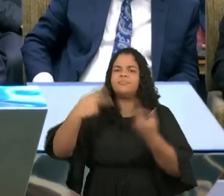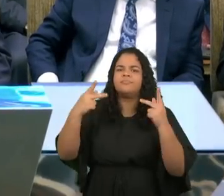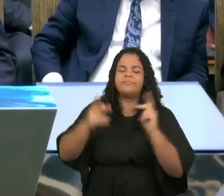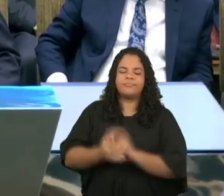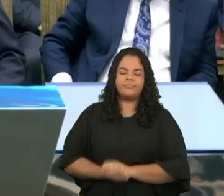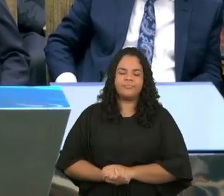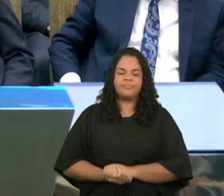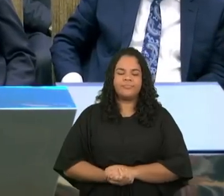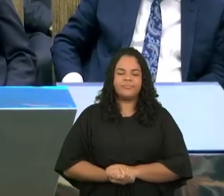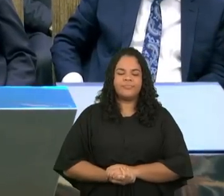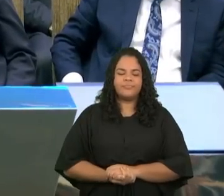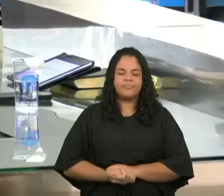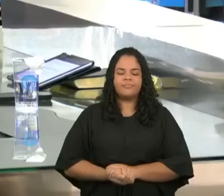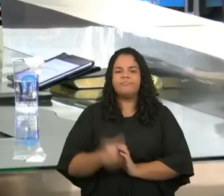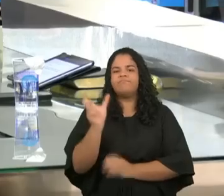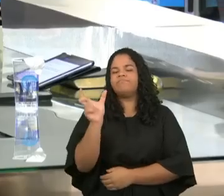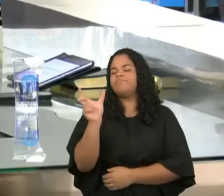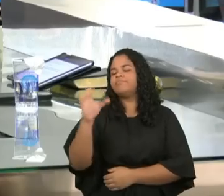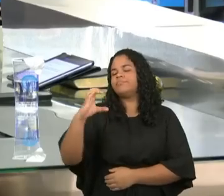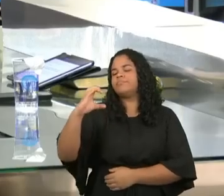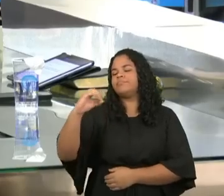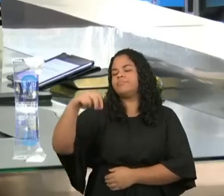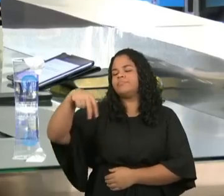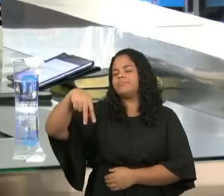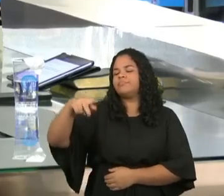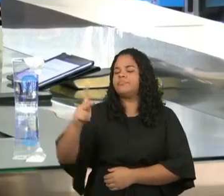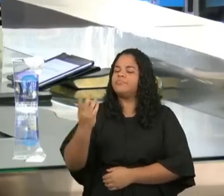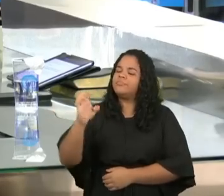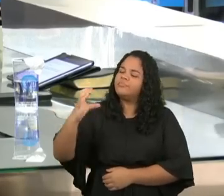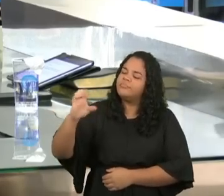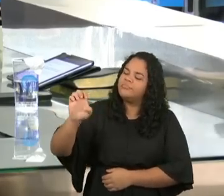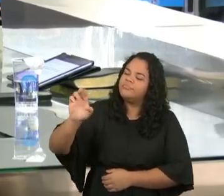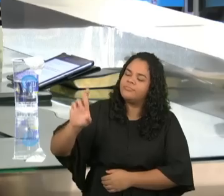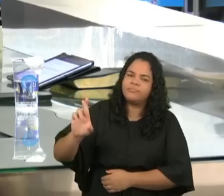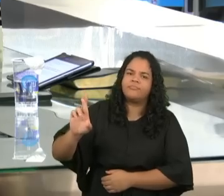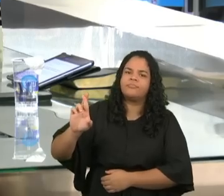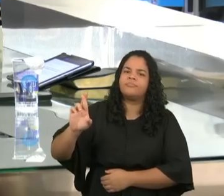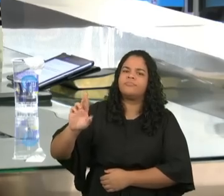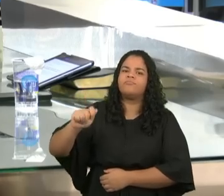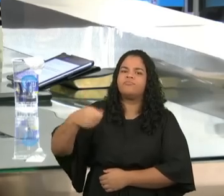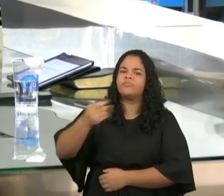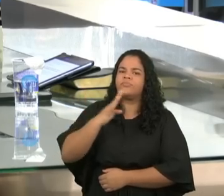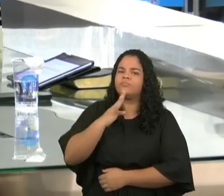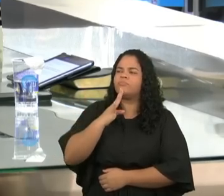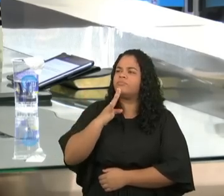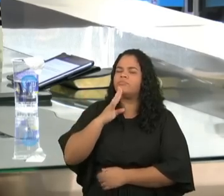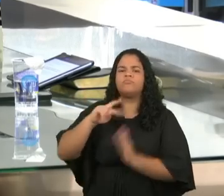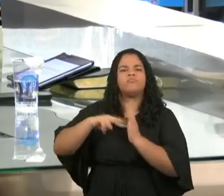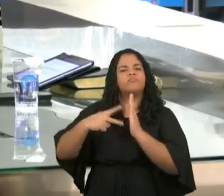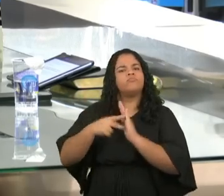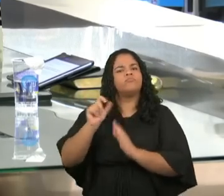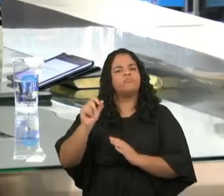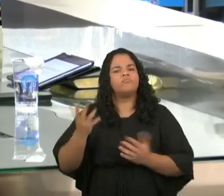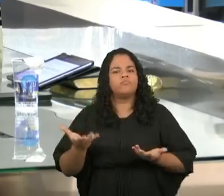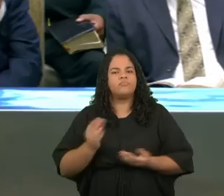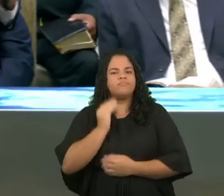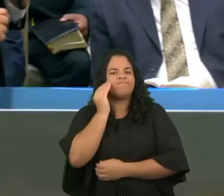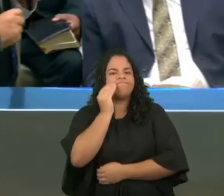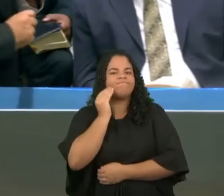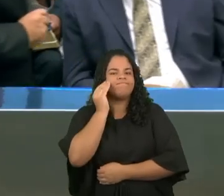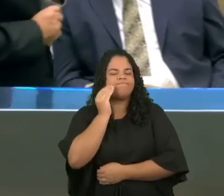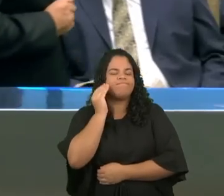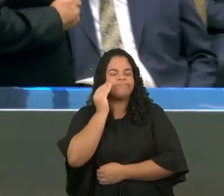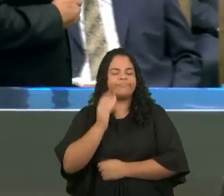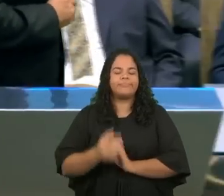Conhecer é experimentar. Jesus, quando fala em João capítulo 13, só abrindo parênteses que veio